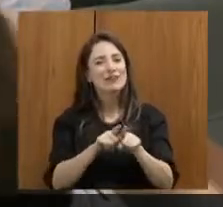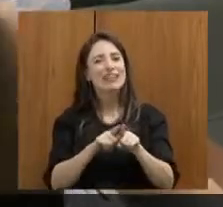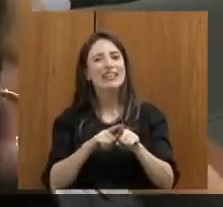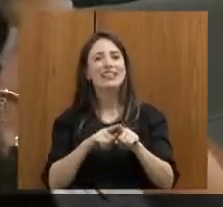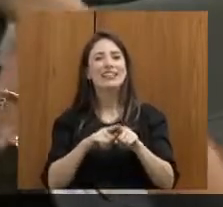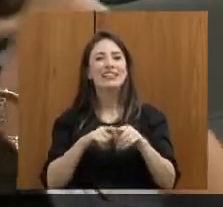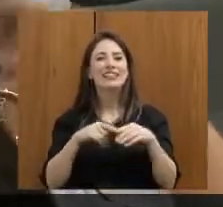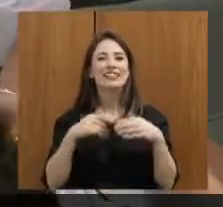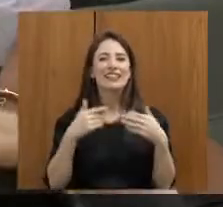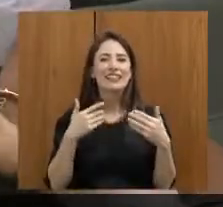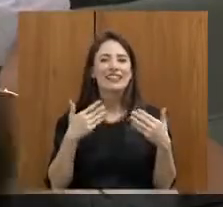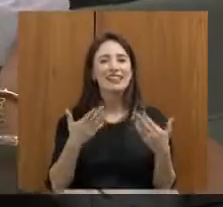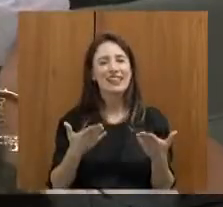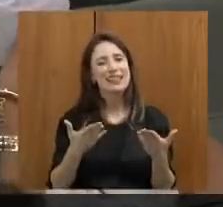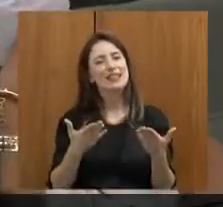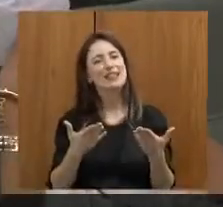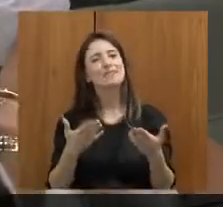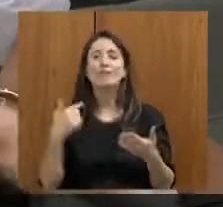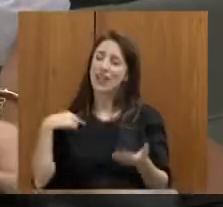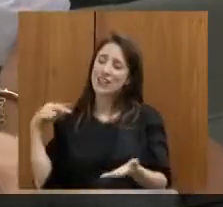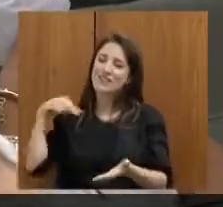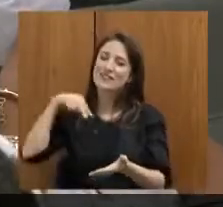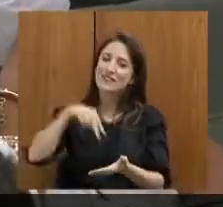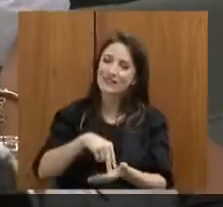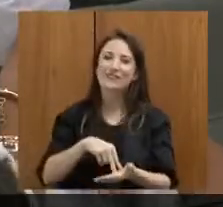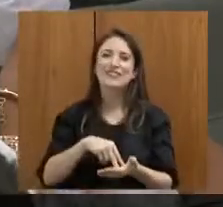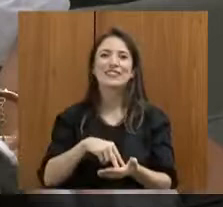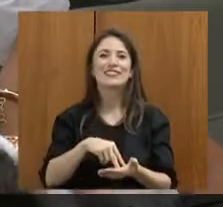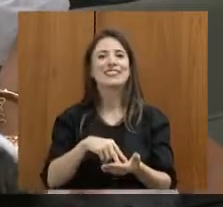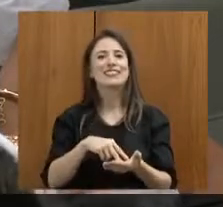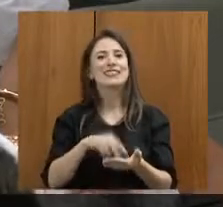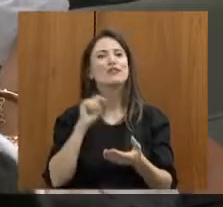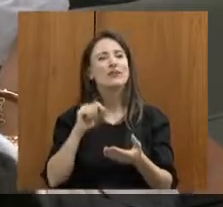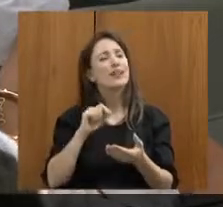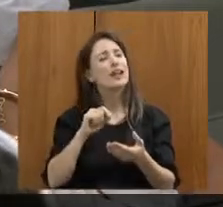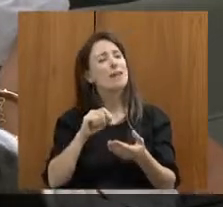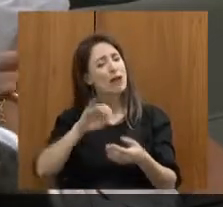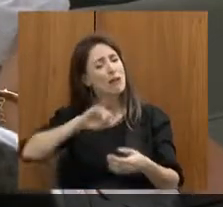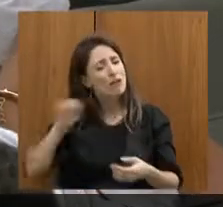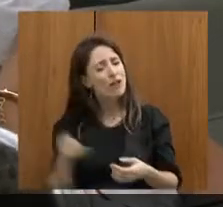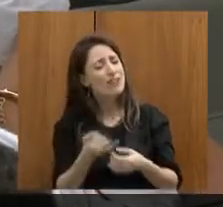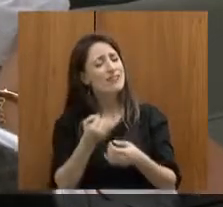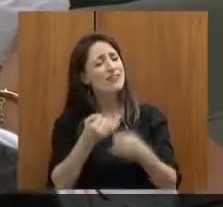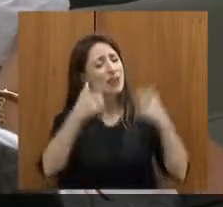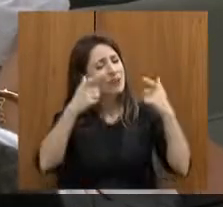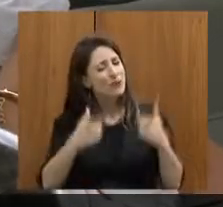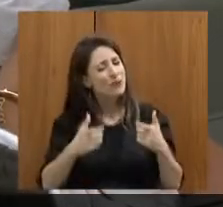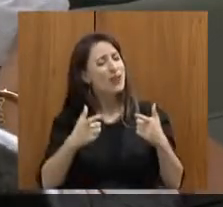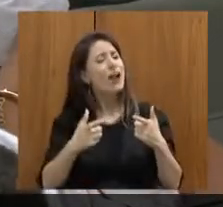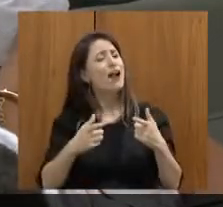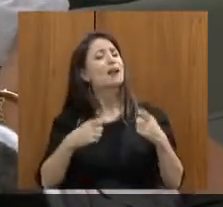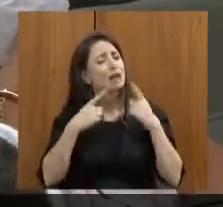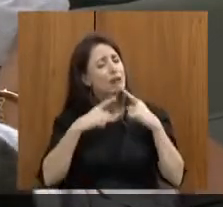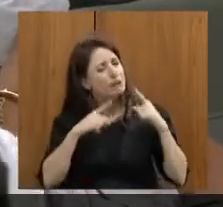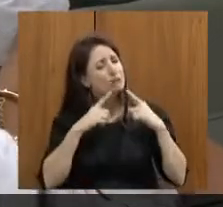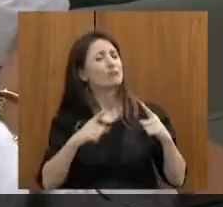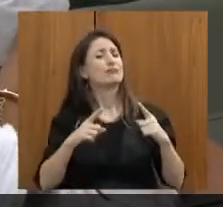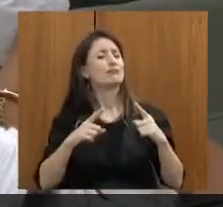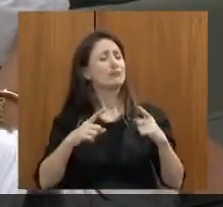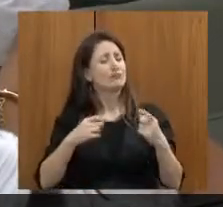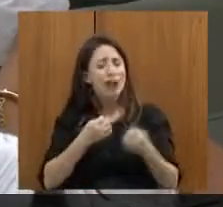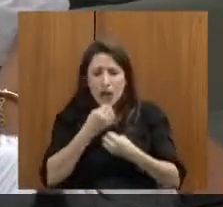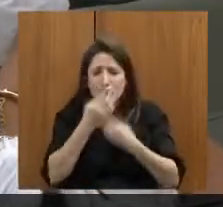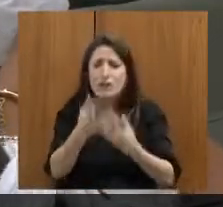mais ativo mas enfim eu tô aqui com a mão também por esse espaço que nós não sofreram agressão muito grande nossa